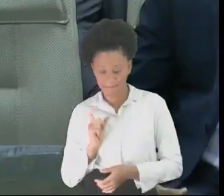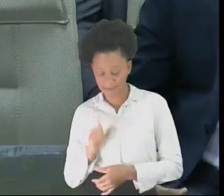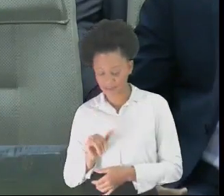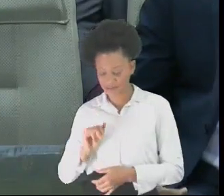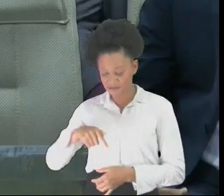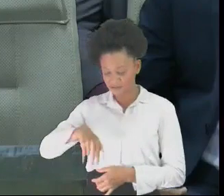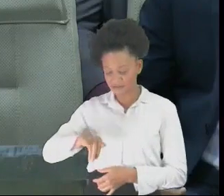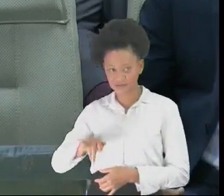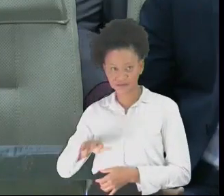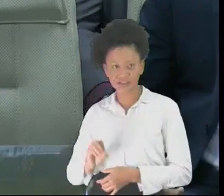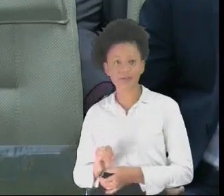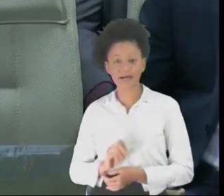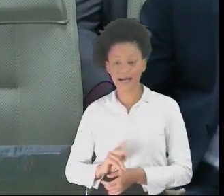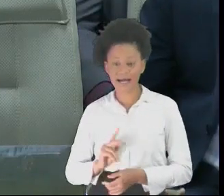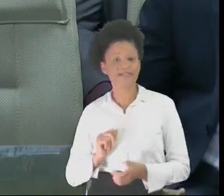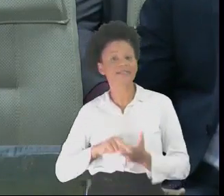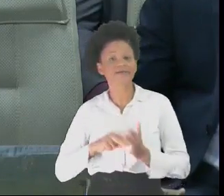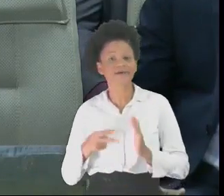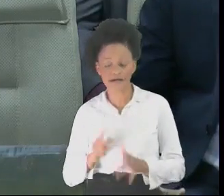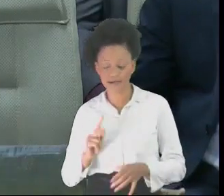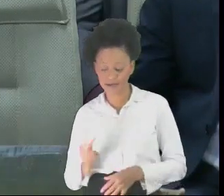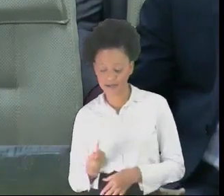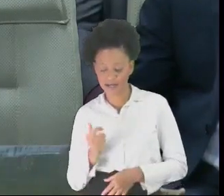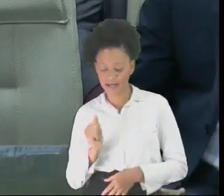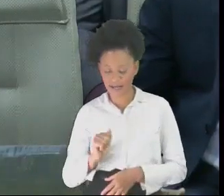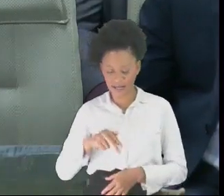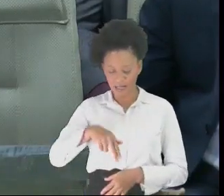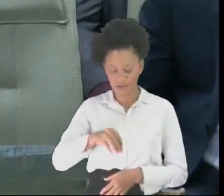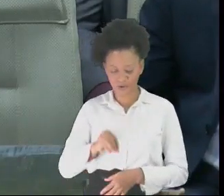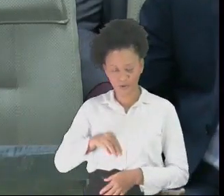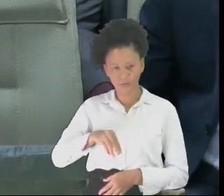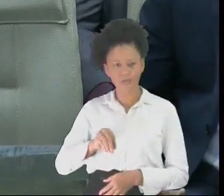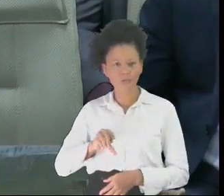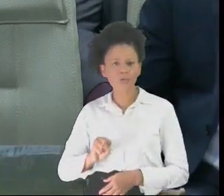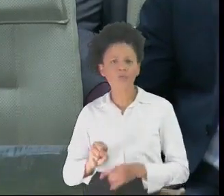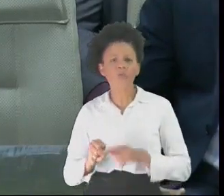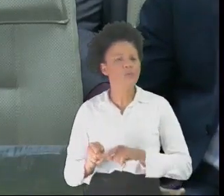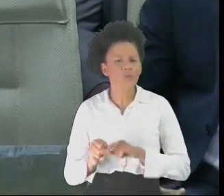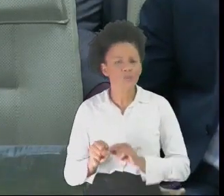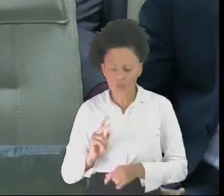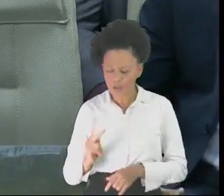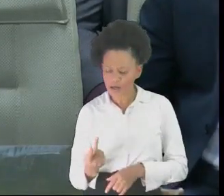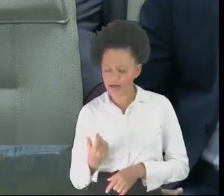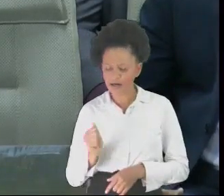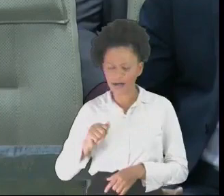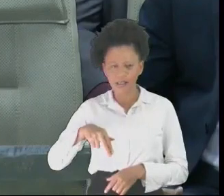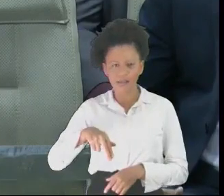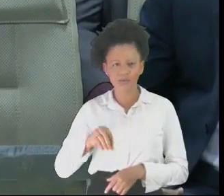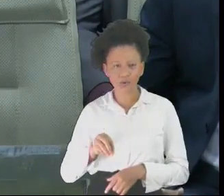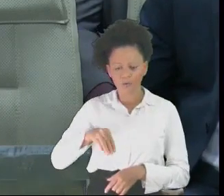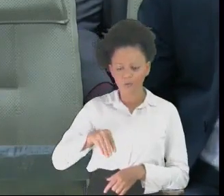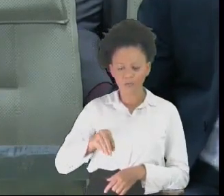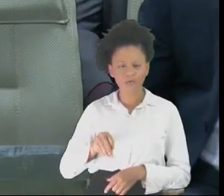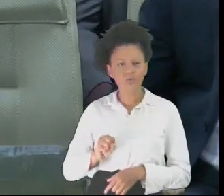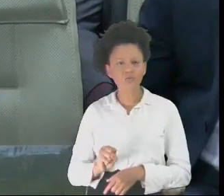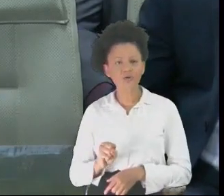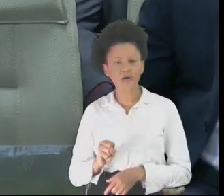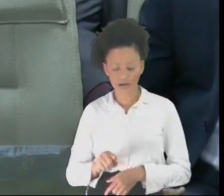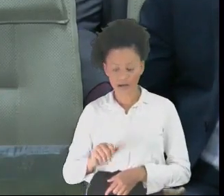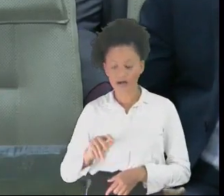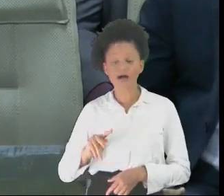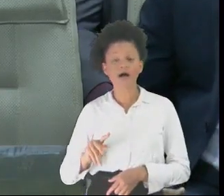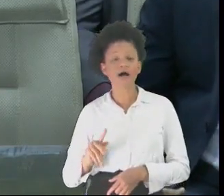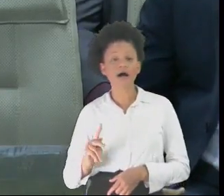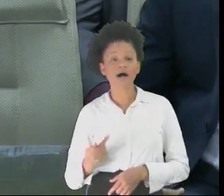é anomos. Anomos. Pastor Isaldo, o que quer dizer anomos no grego? A quer